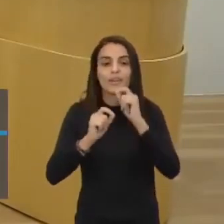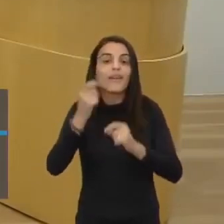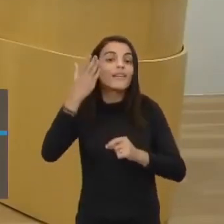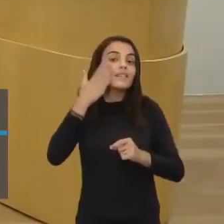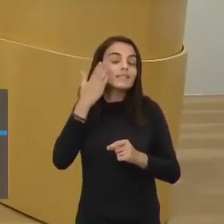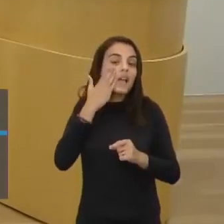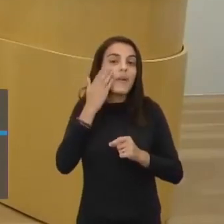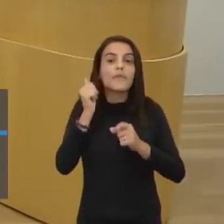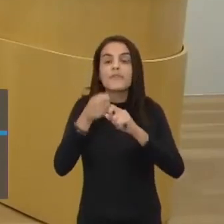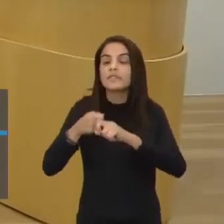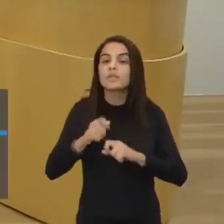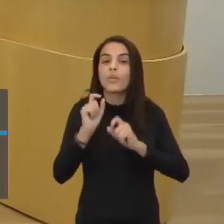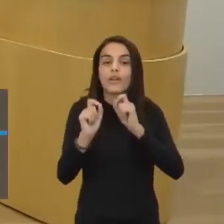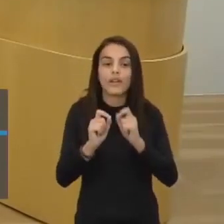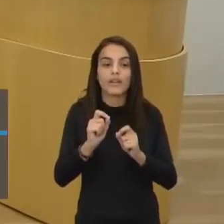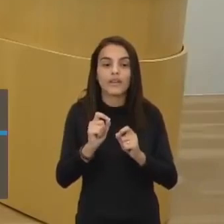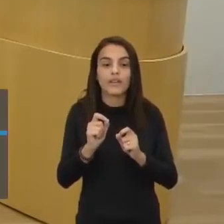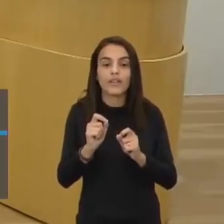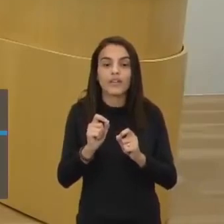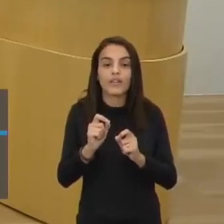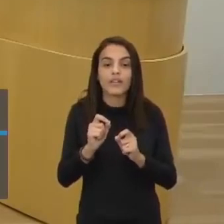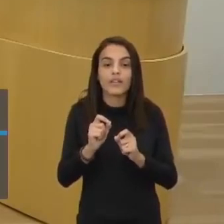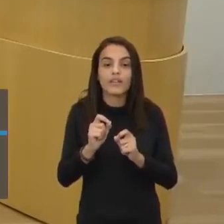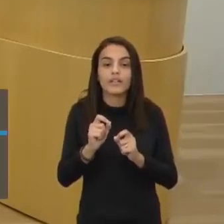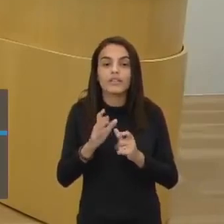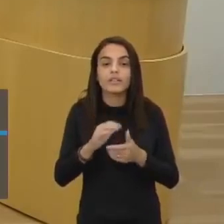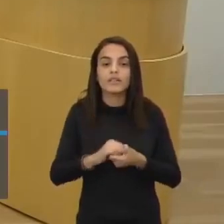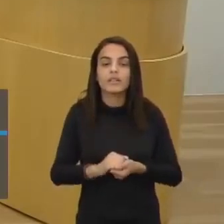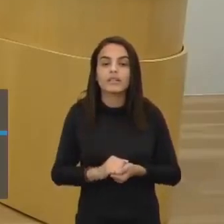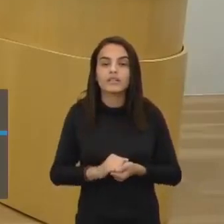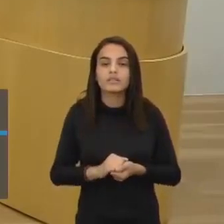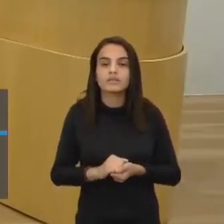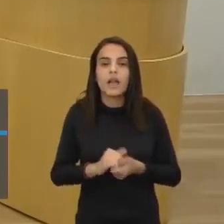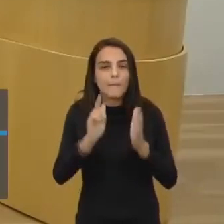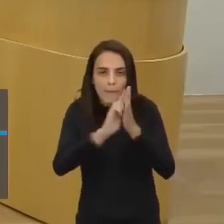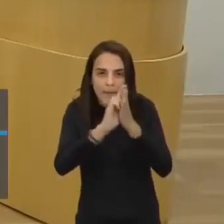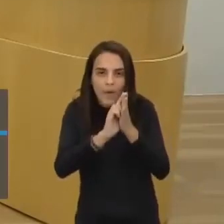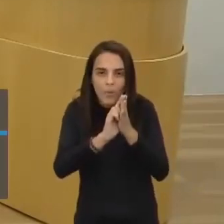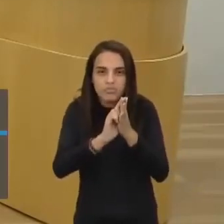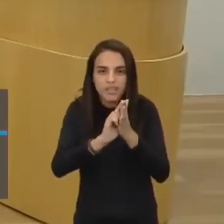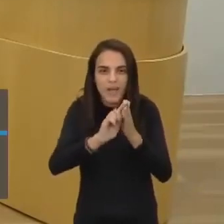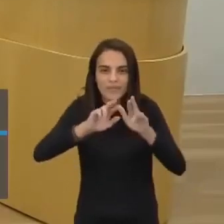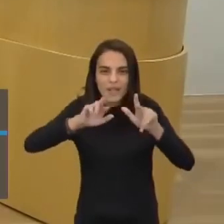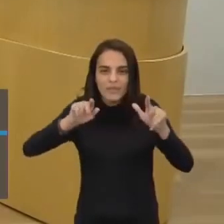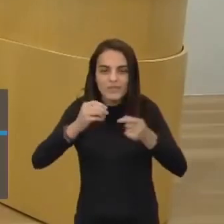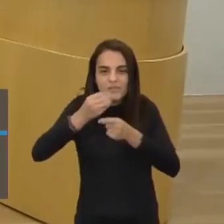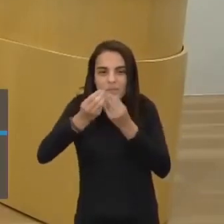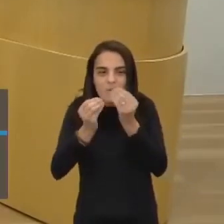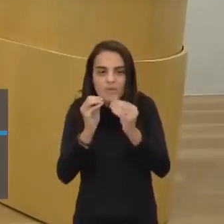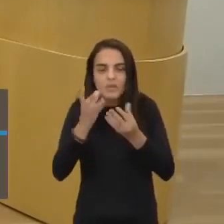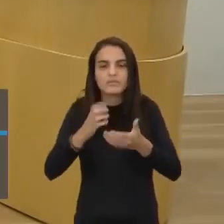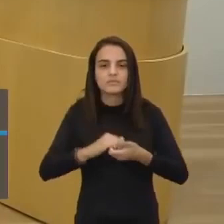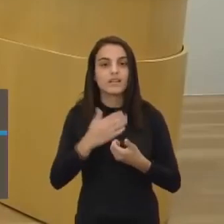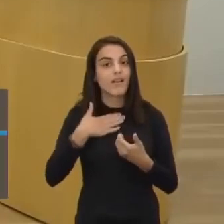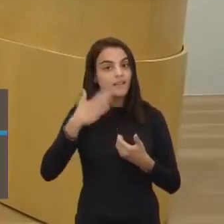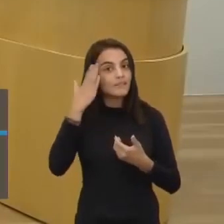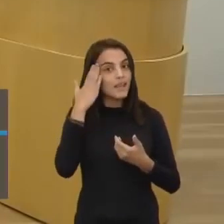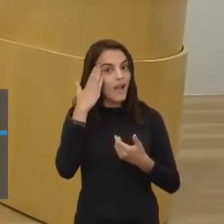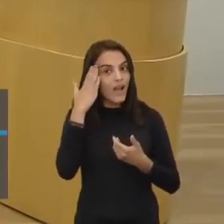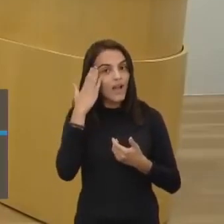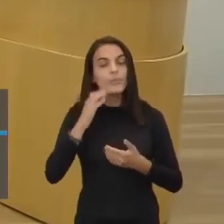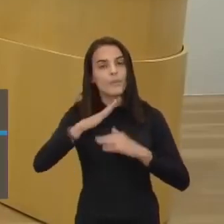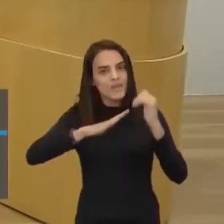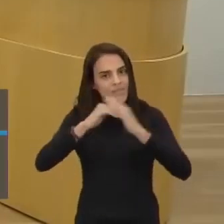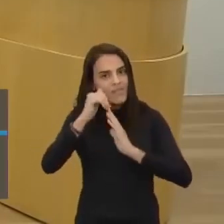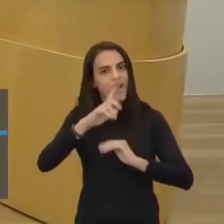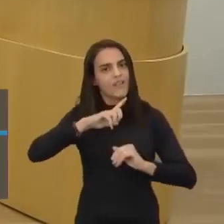ele sabe ainda, fazer origami. Que bacana. E aí ele conseguia compartilhar esse conhecimento da sala, porque na